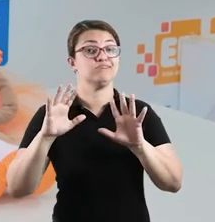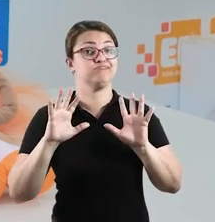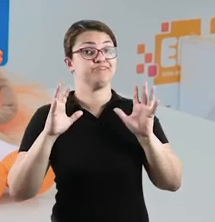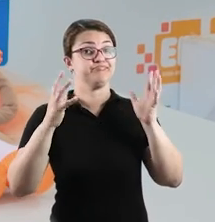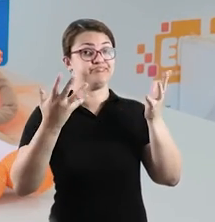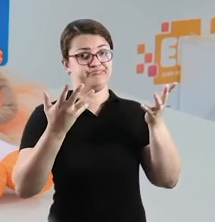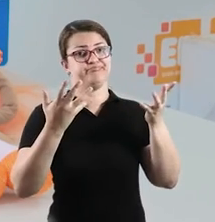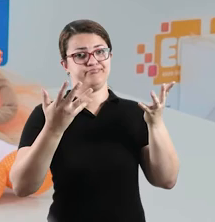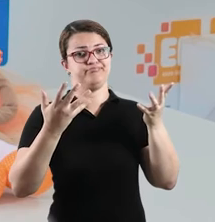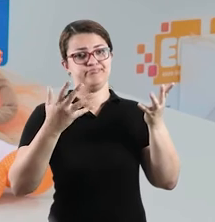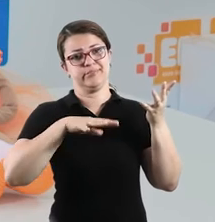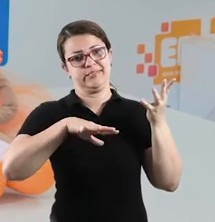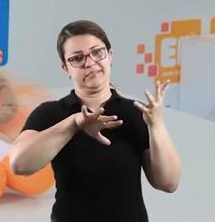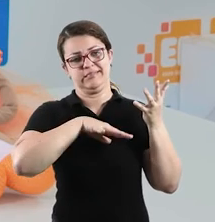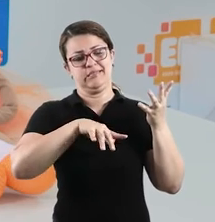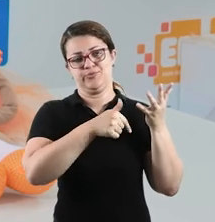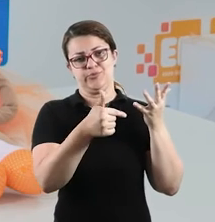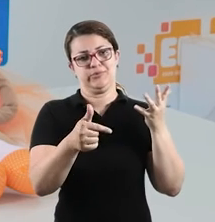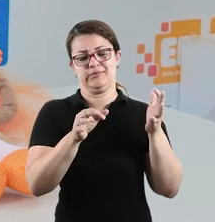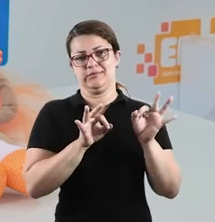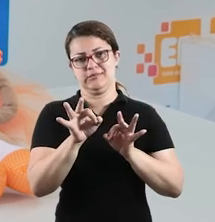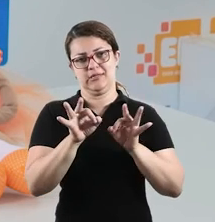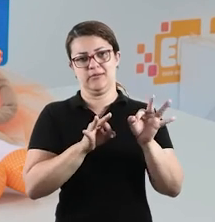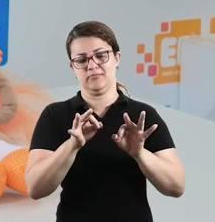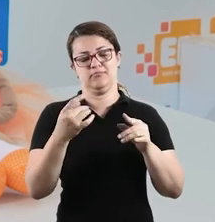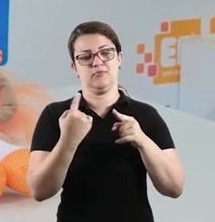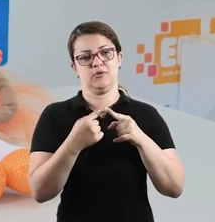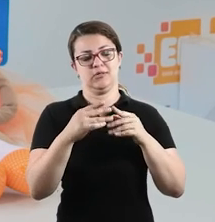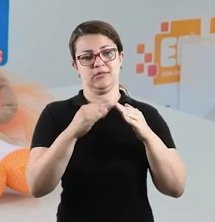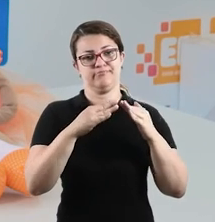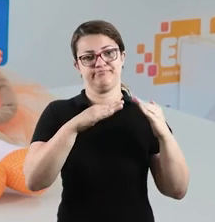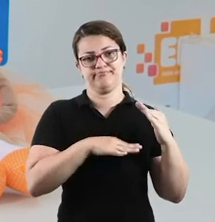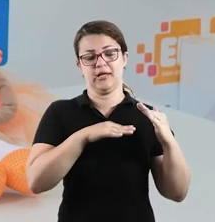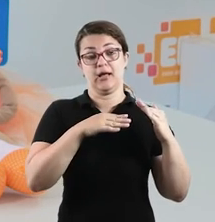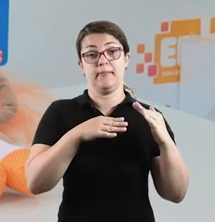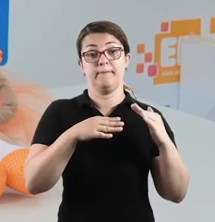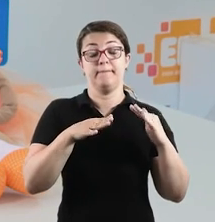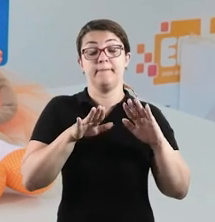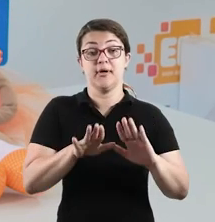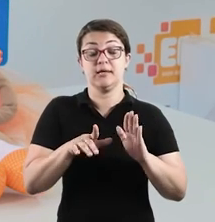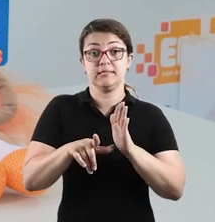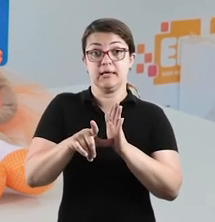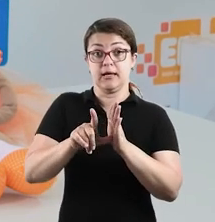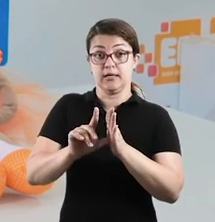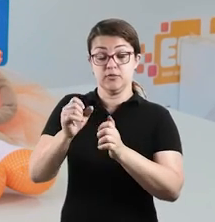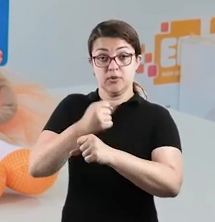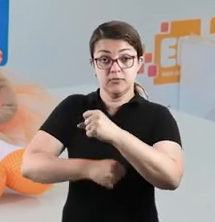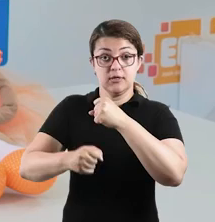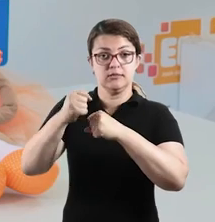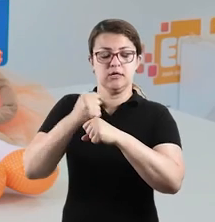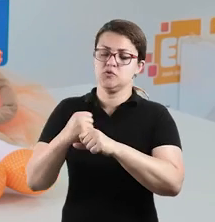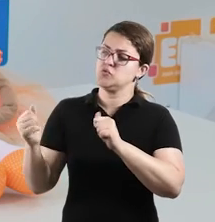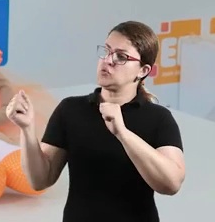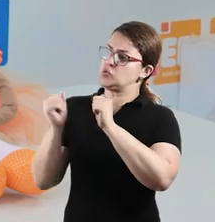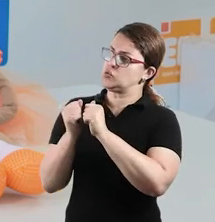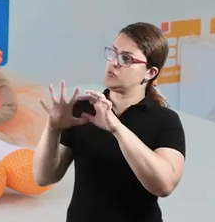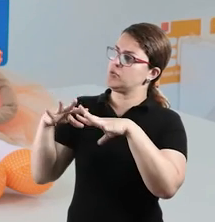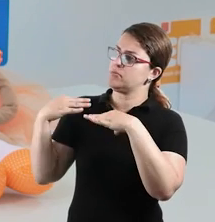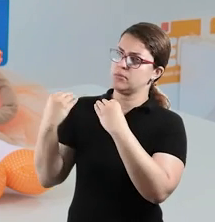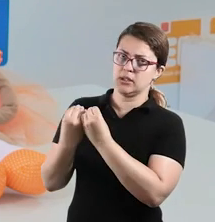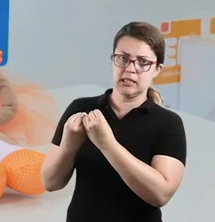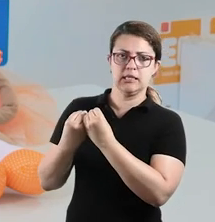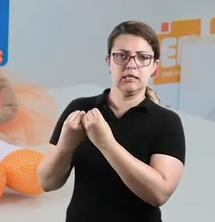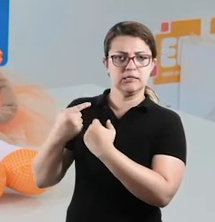sendo organizadas nas cidades. Mas antes, o ano passado, anteriormente, você ia nas festas com sua família,